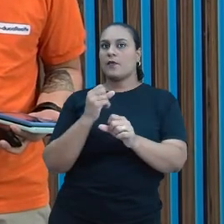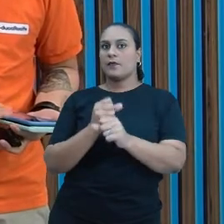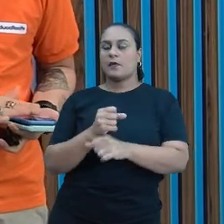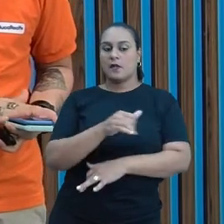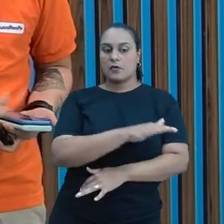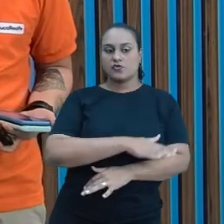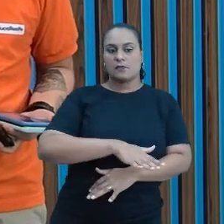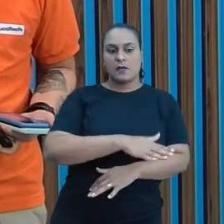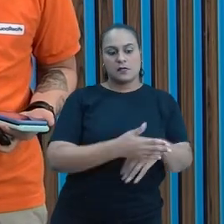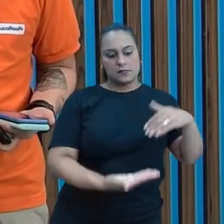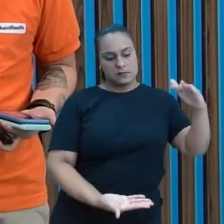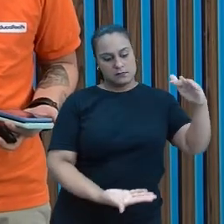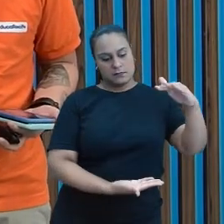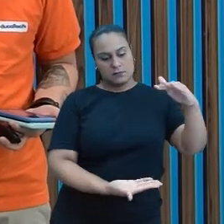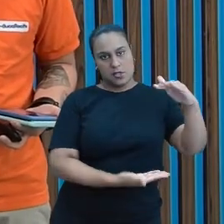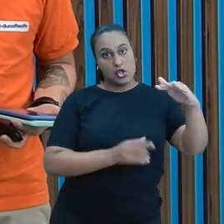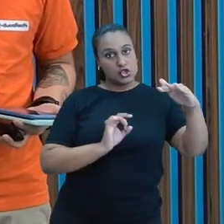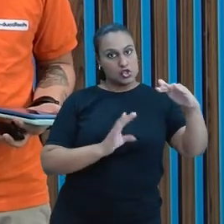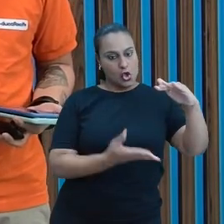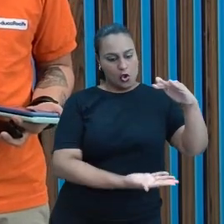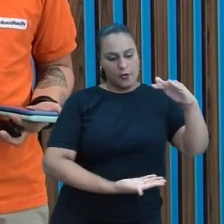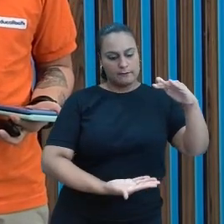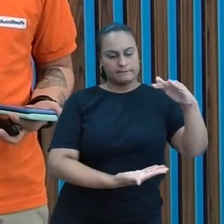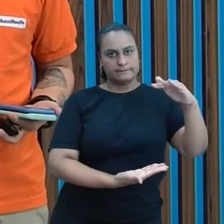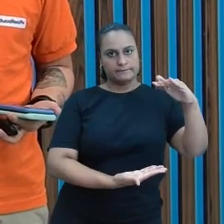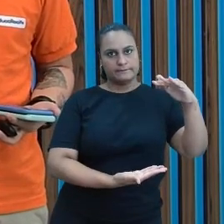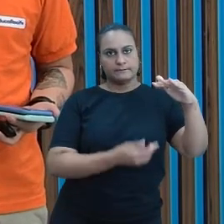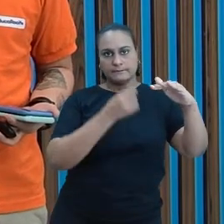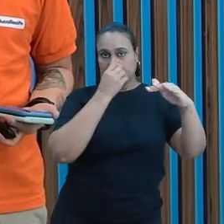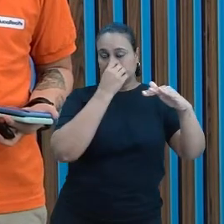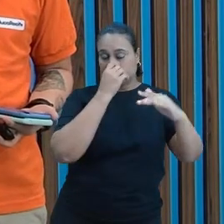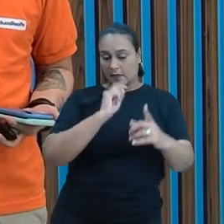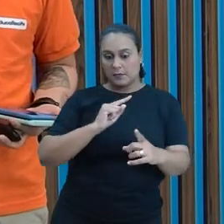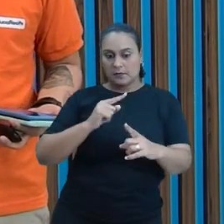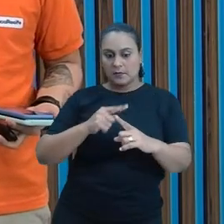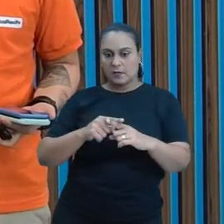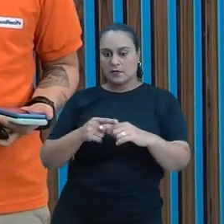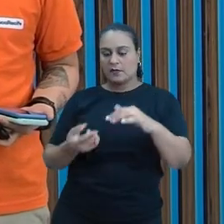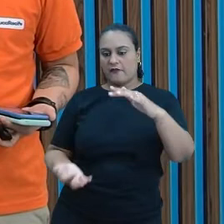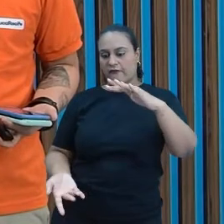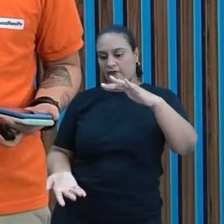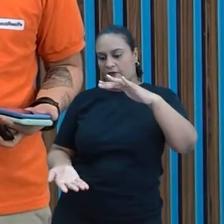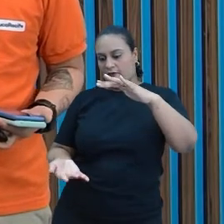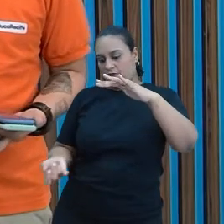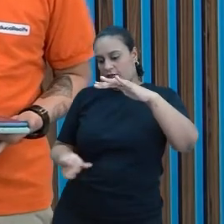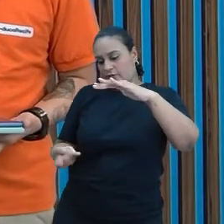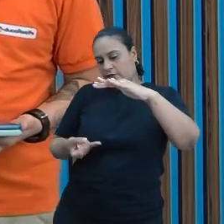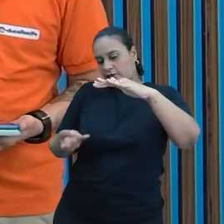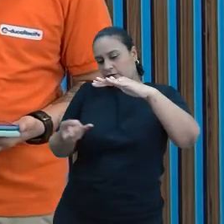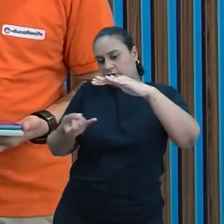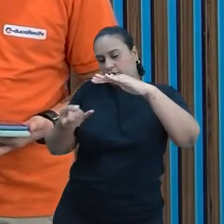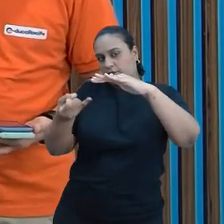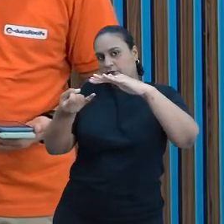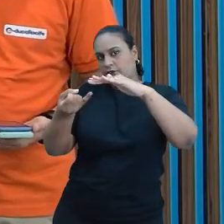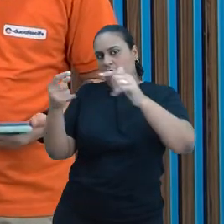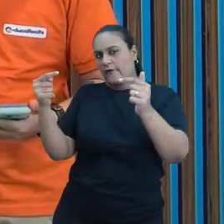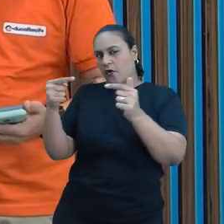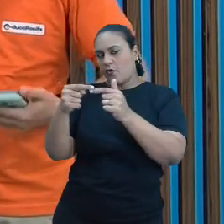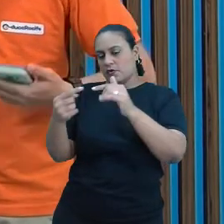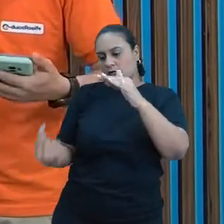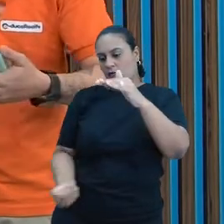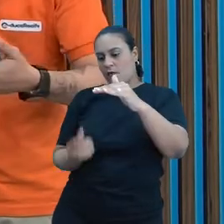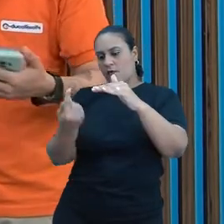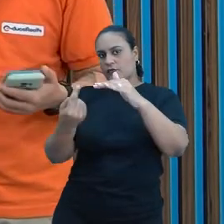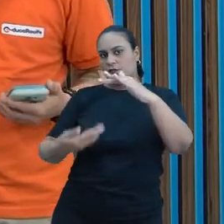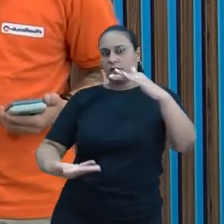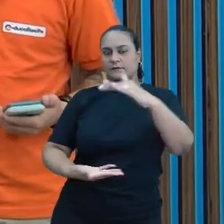espaço ocupado pela base e está pegando aquelas diversas fatias, que vai, nesse caso, coincidir com a altura, tá certo?